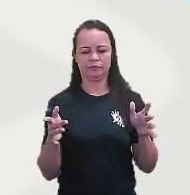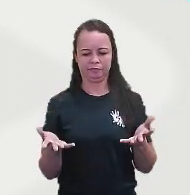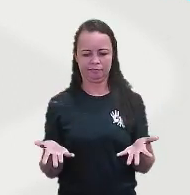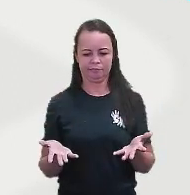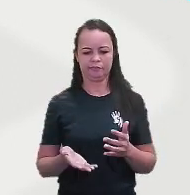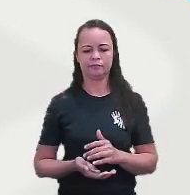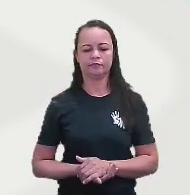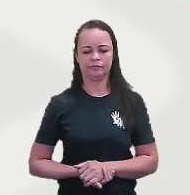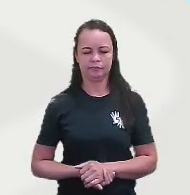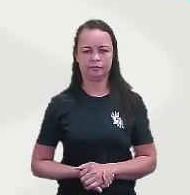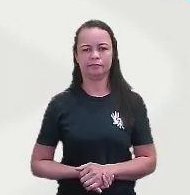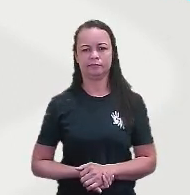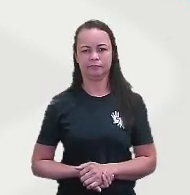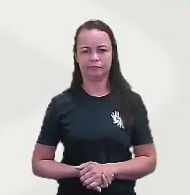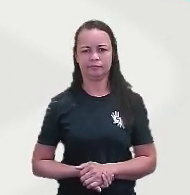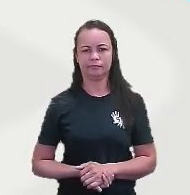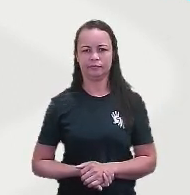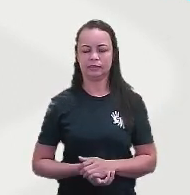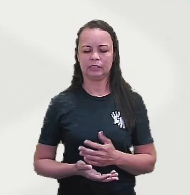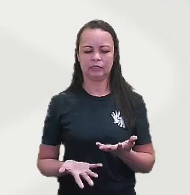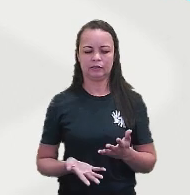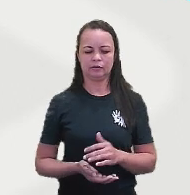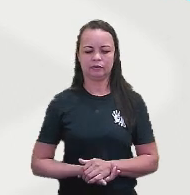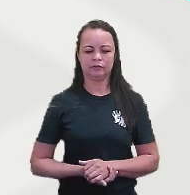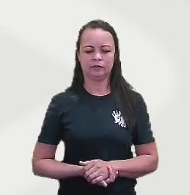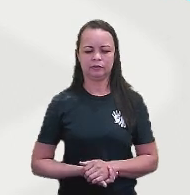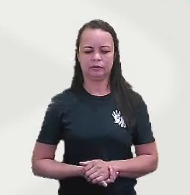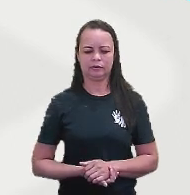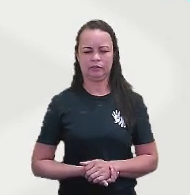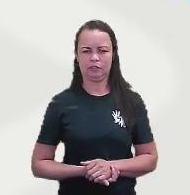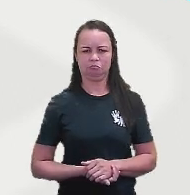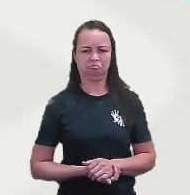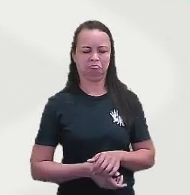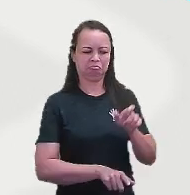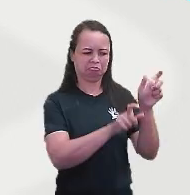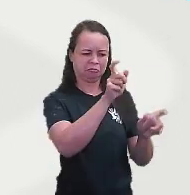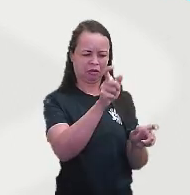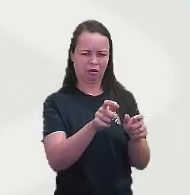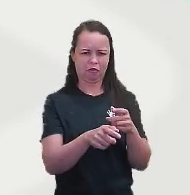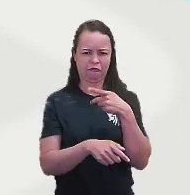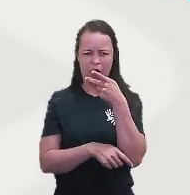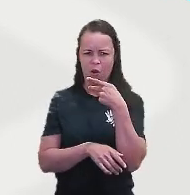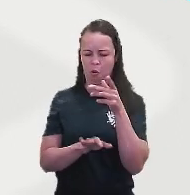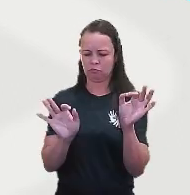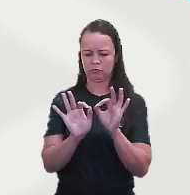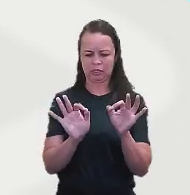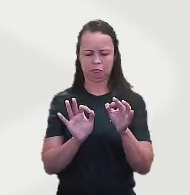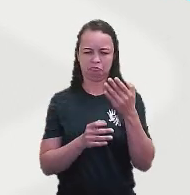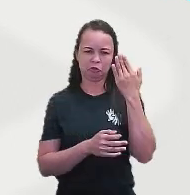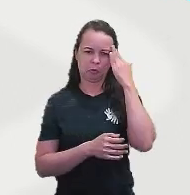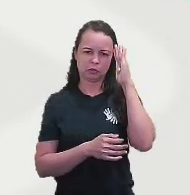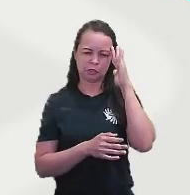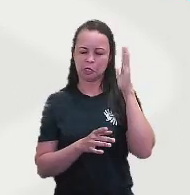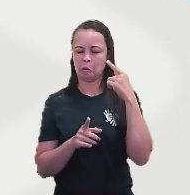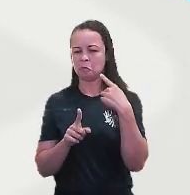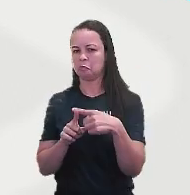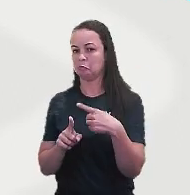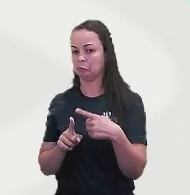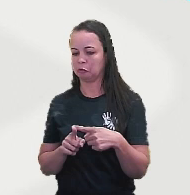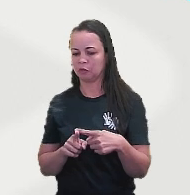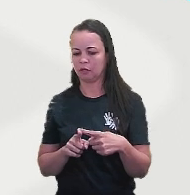não ficaram claras, né? Ninguém falou, não se sabe por quê. Então, vamos lá analisar com calma. Ó.